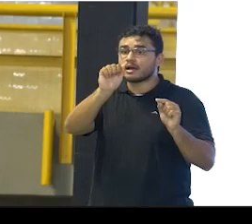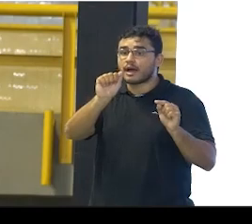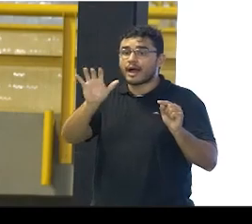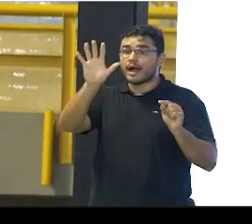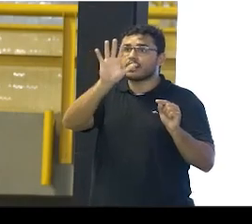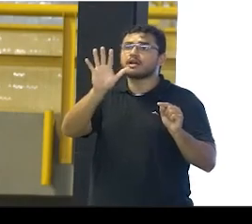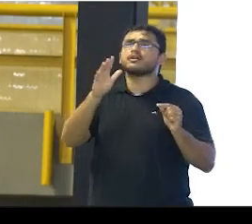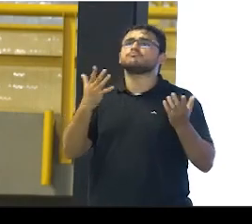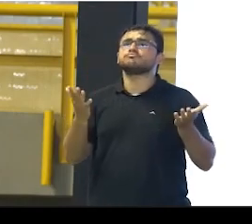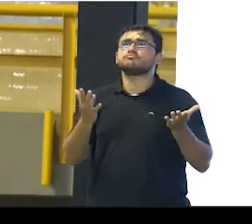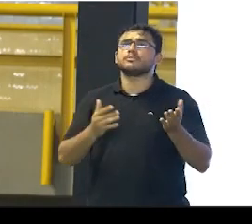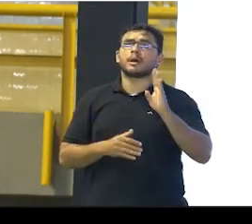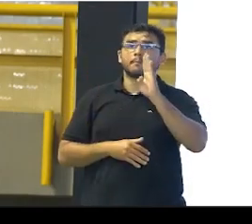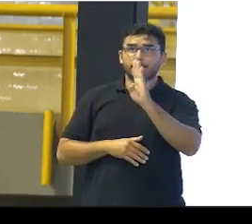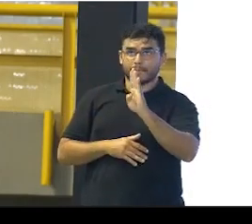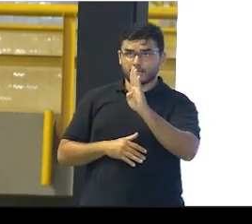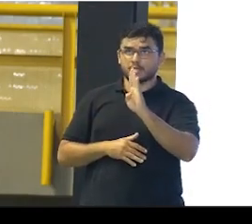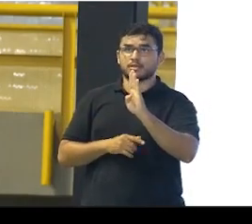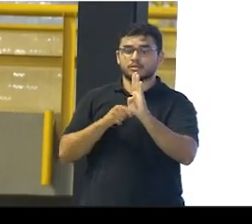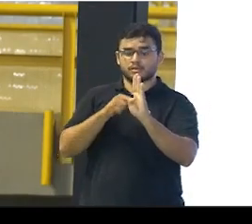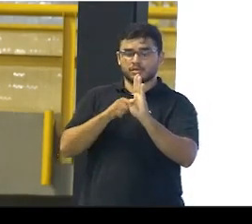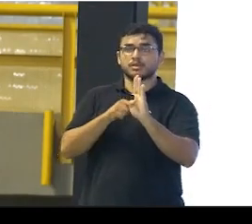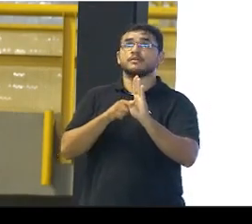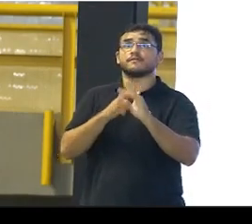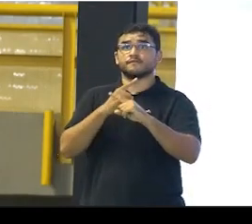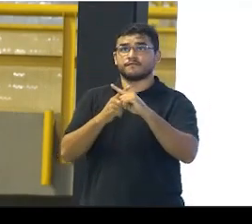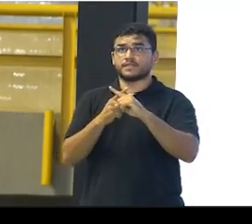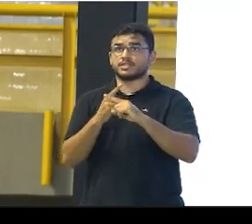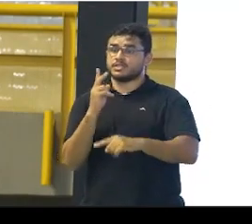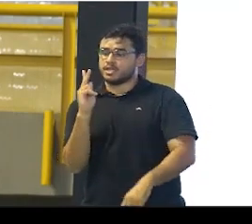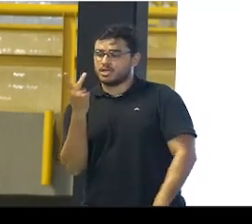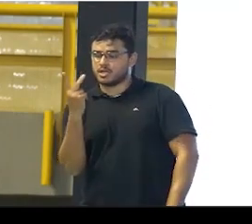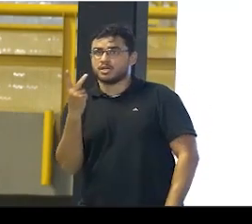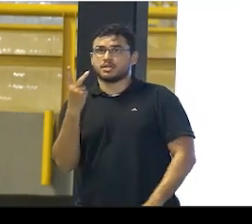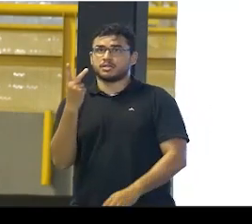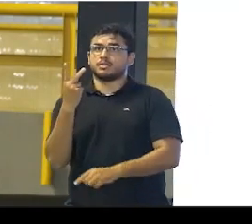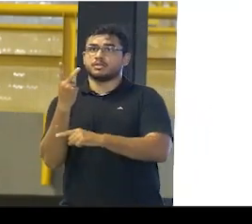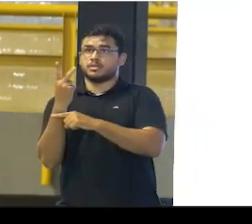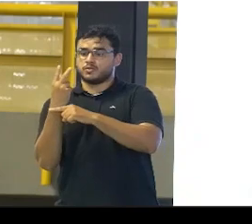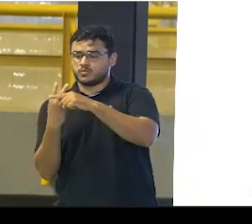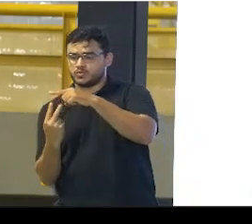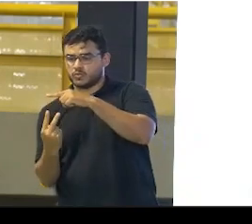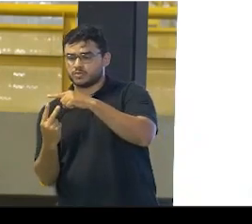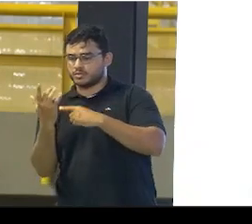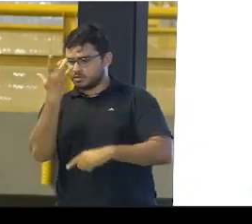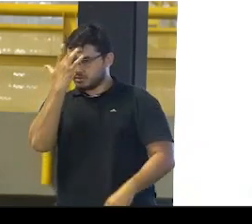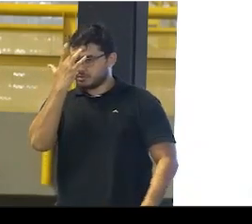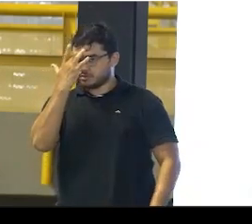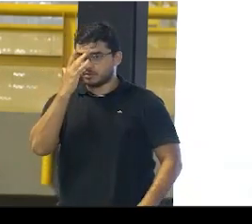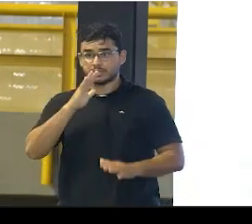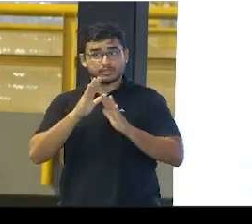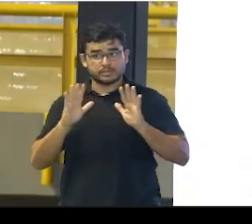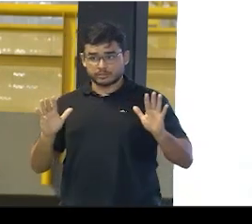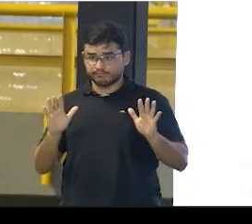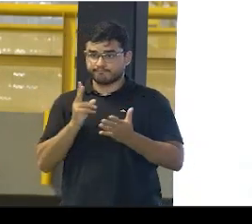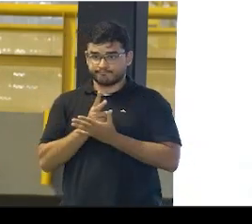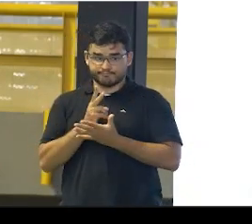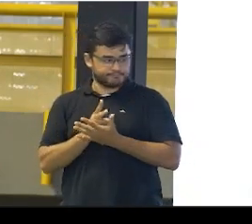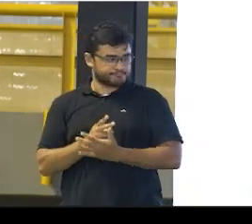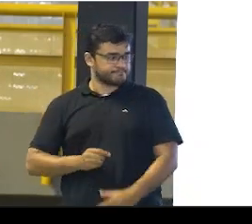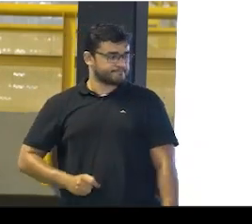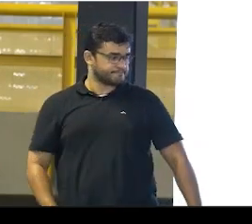ele é um retângulo, então a área é base vezes altura, só que a base e a altura